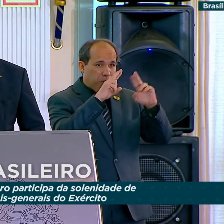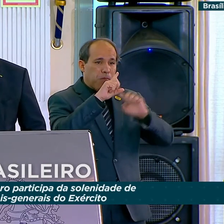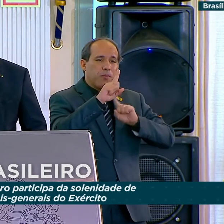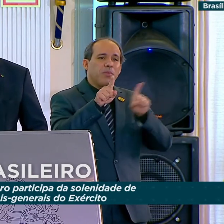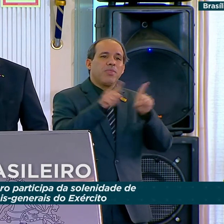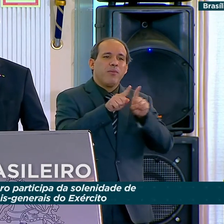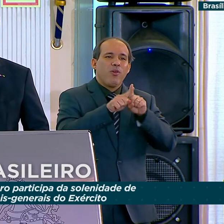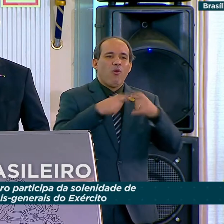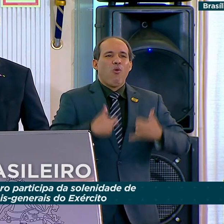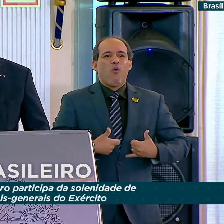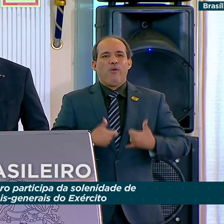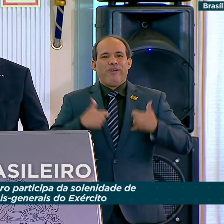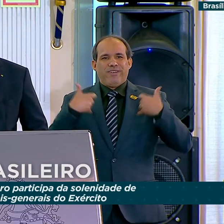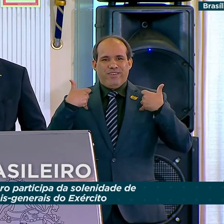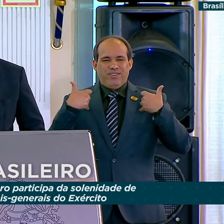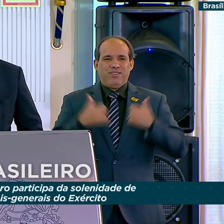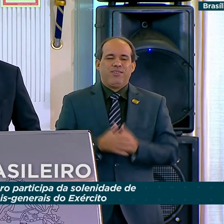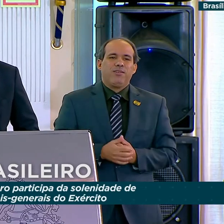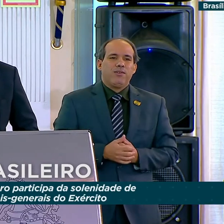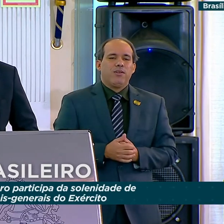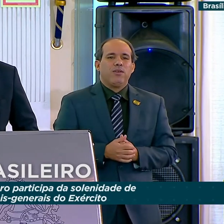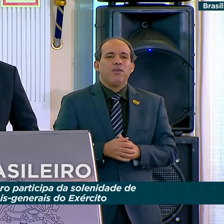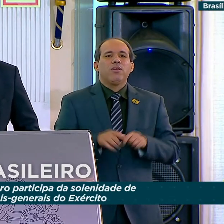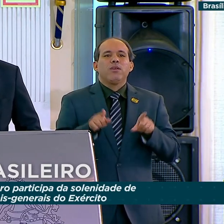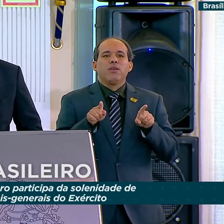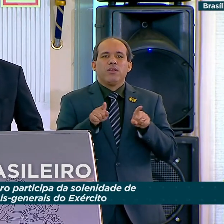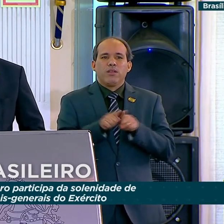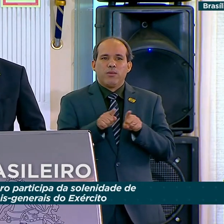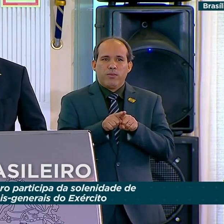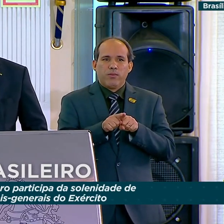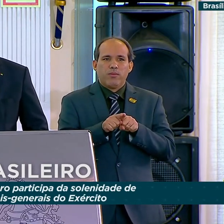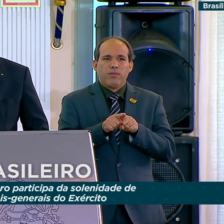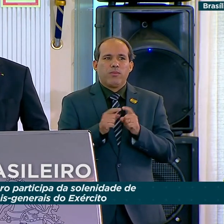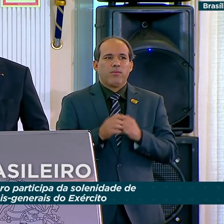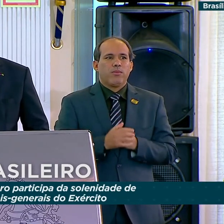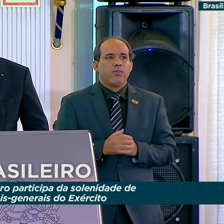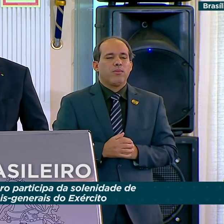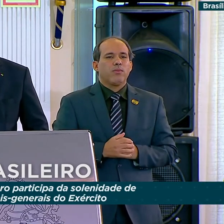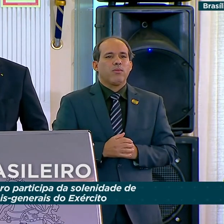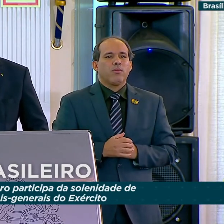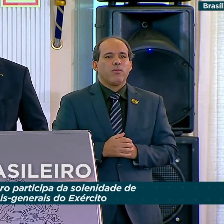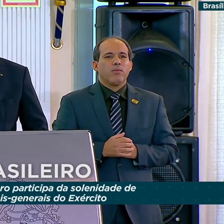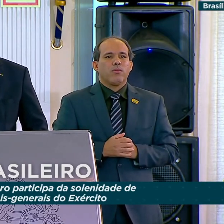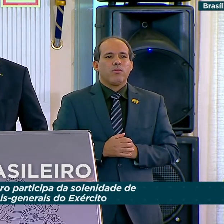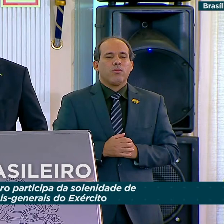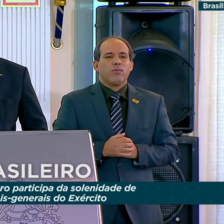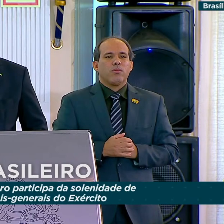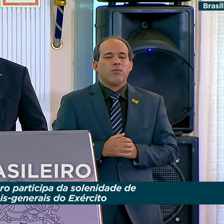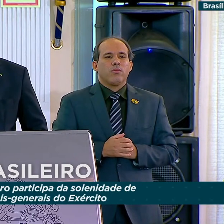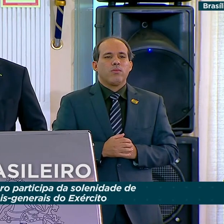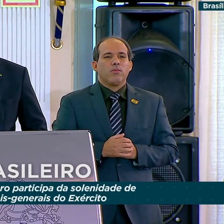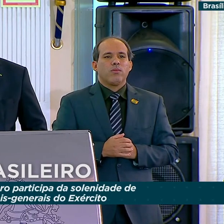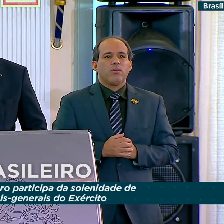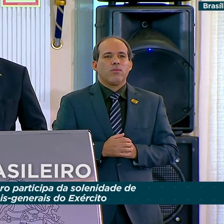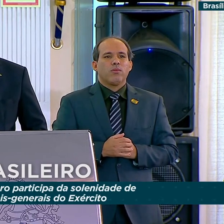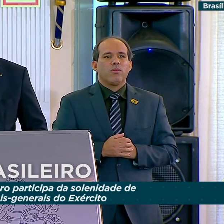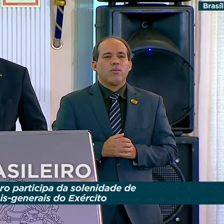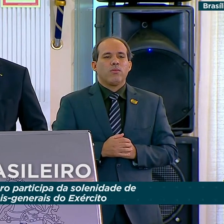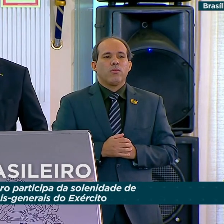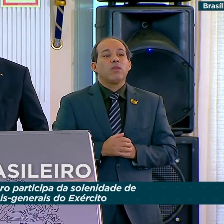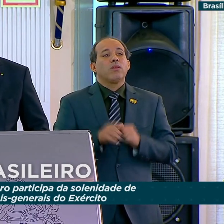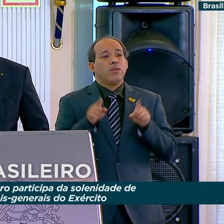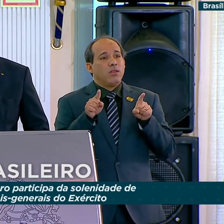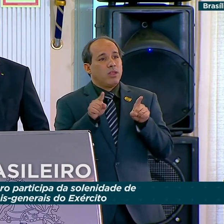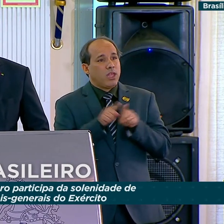orgulho bem como o gol bem